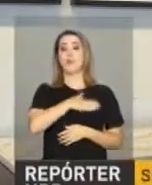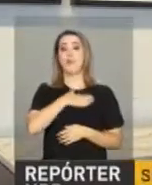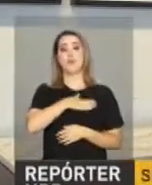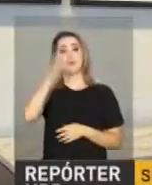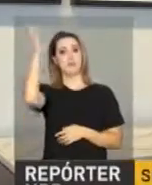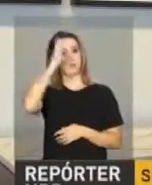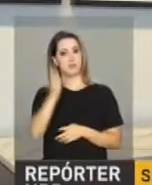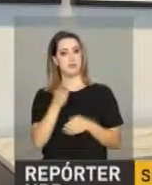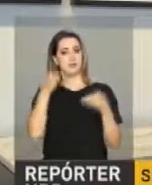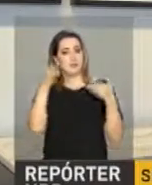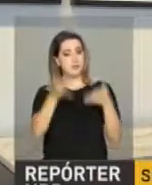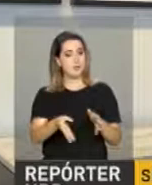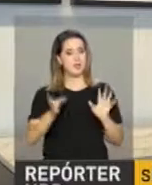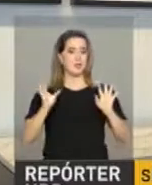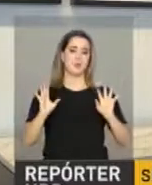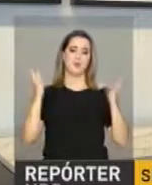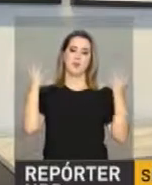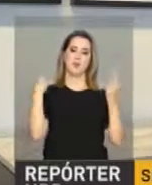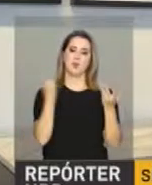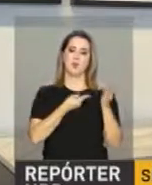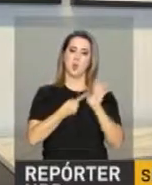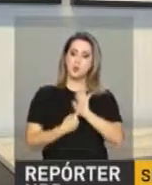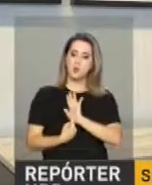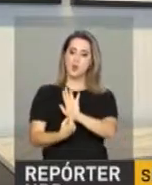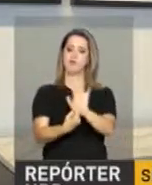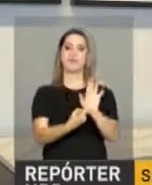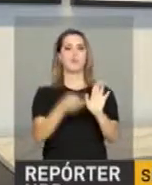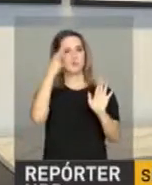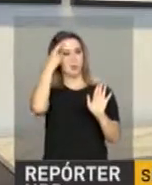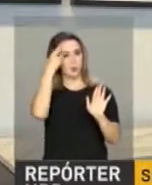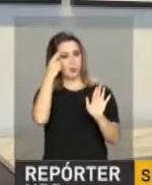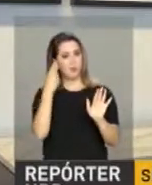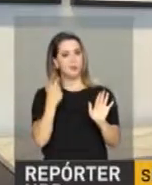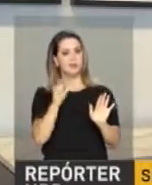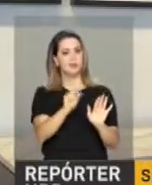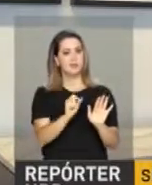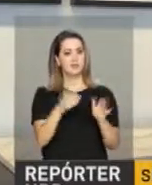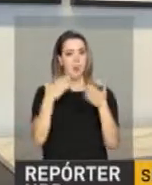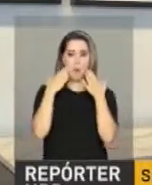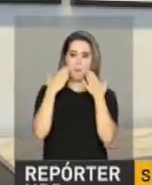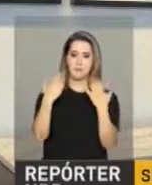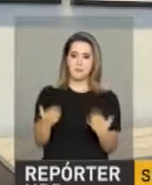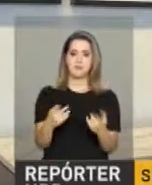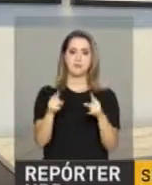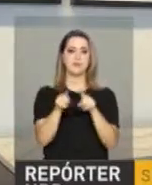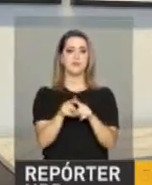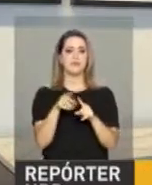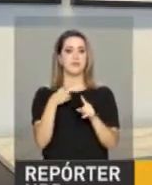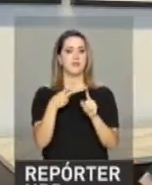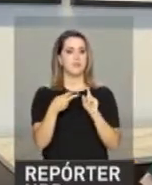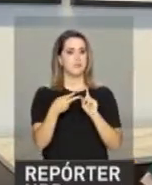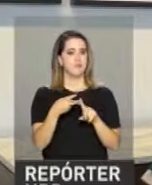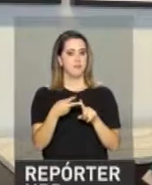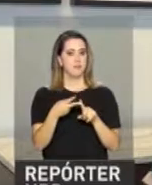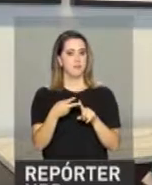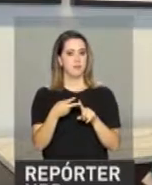nesta comemoração nós vamos ter eventos culturais, como uma exposição,